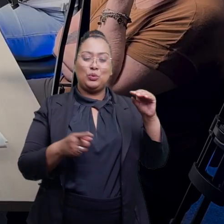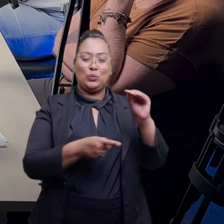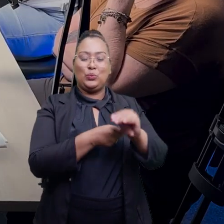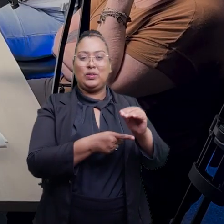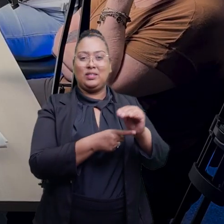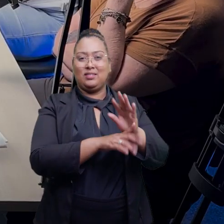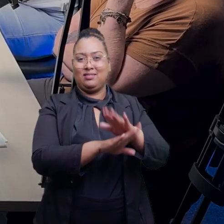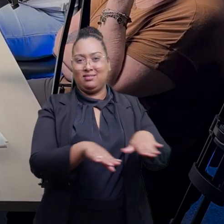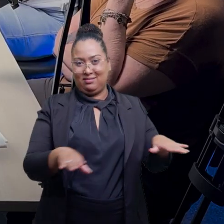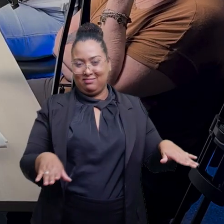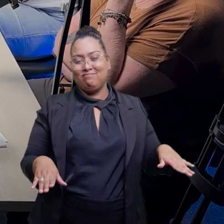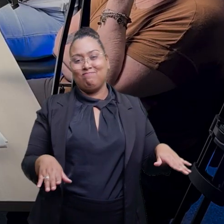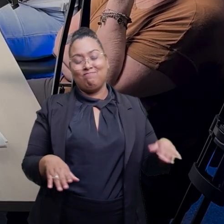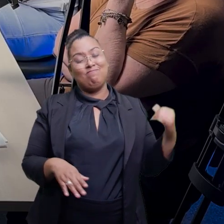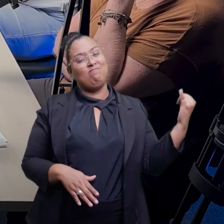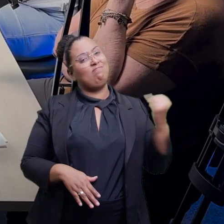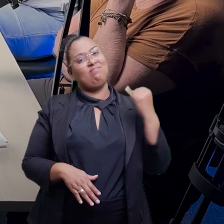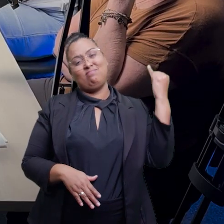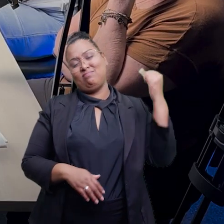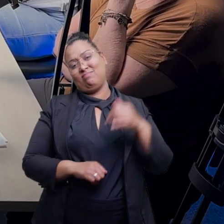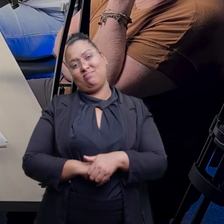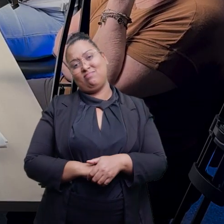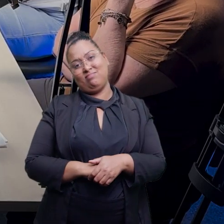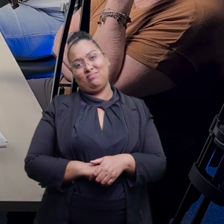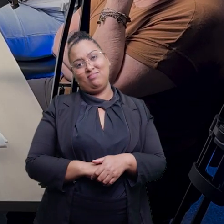crianças. Porque